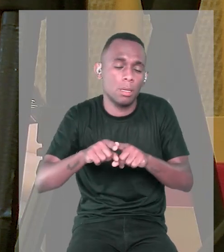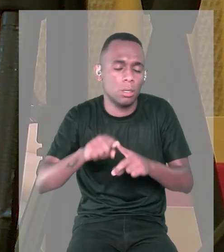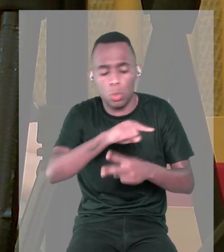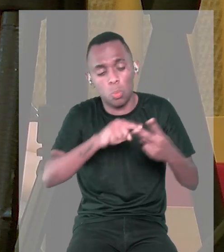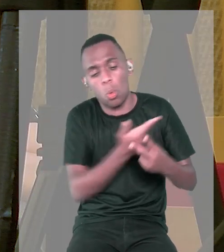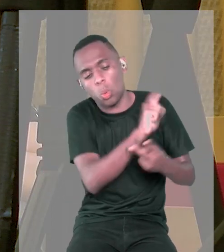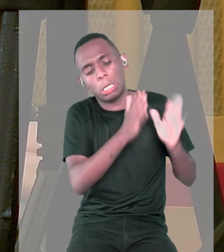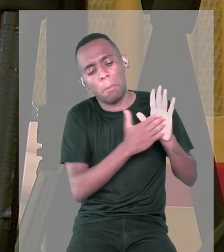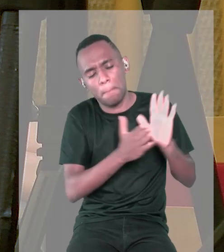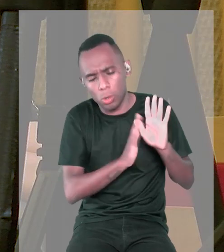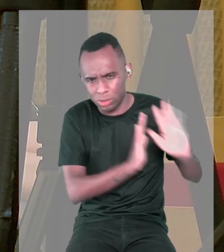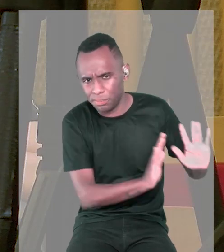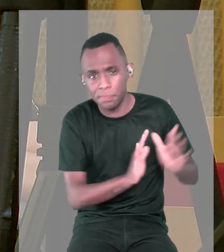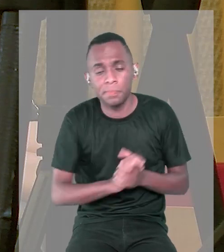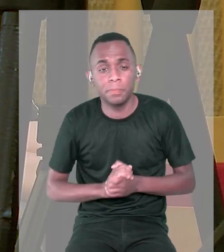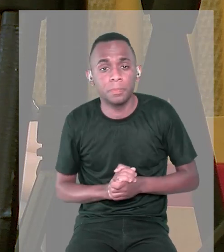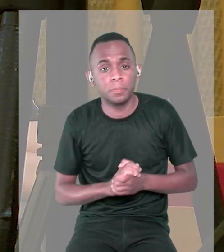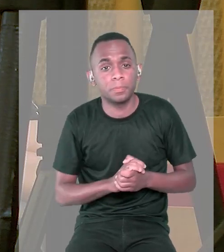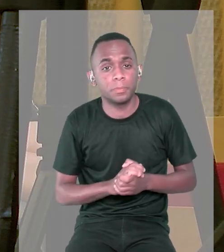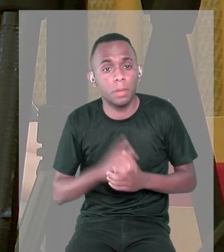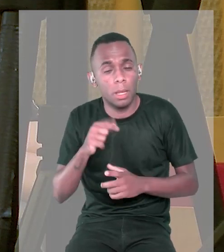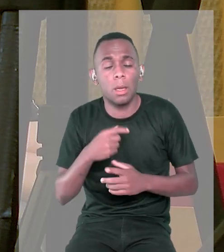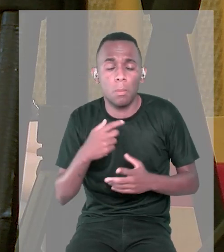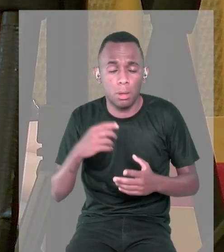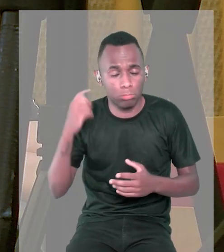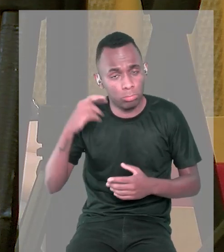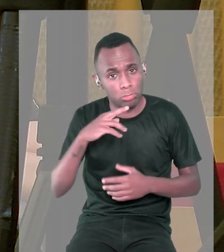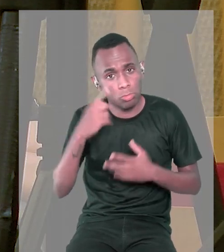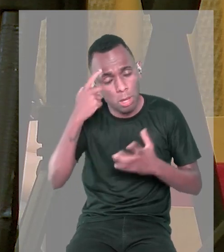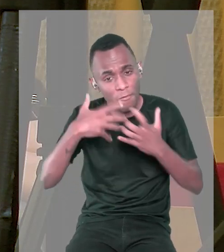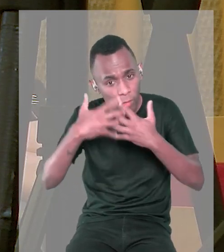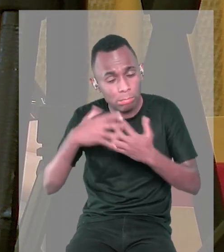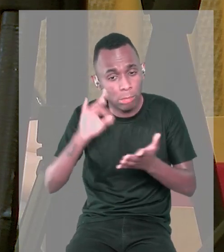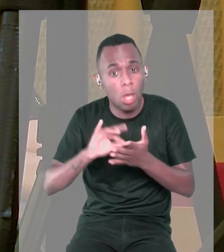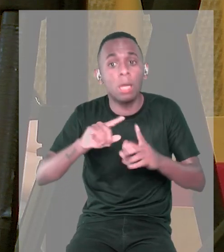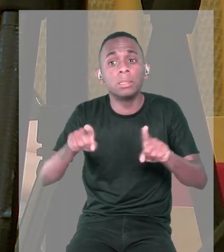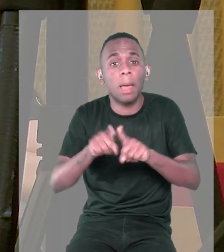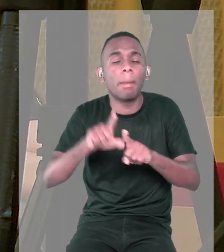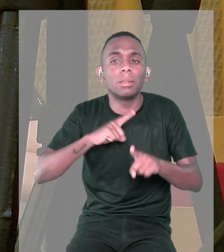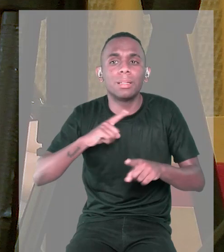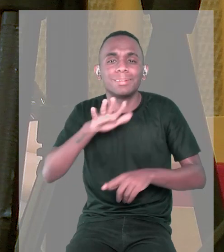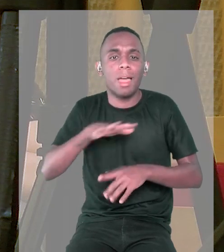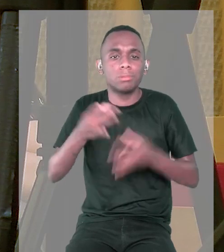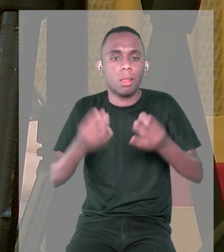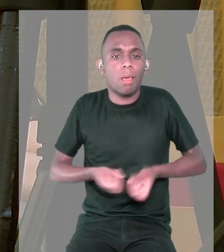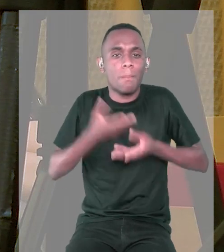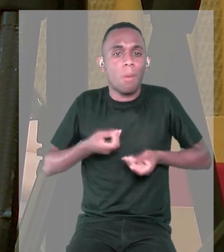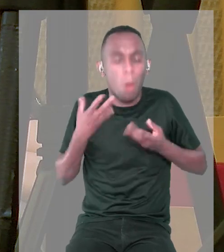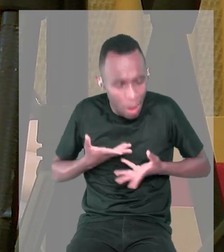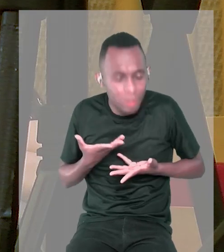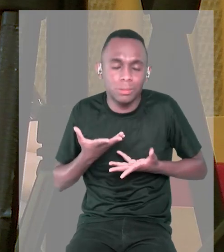e tem essa carga do poético também, que está muito presente na Zambrano. Então, eu fico me perguntando se não só